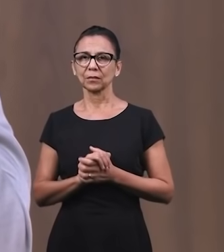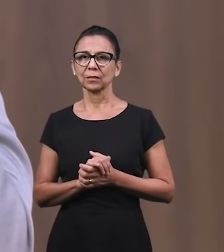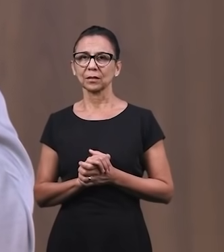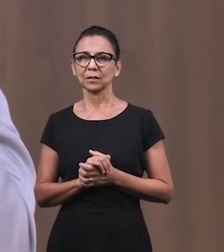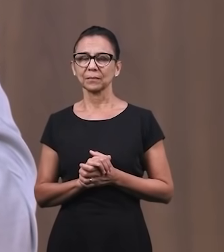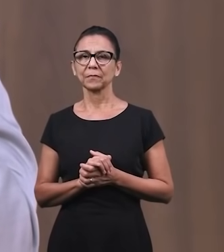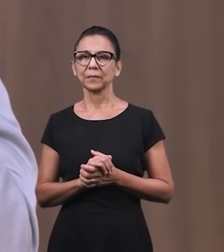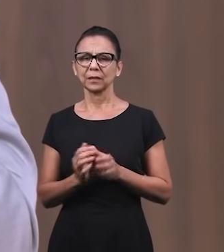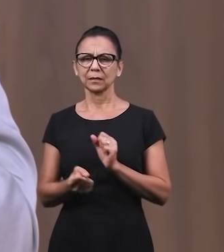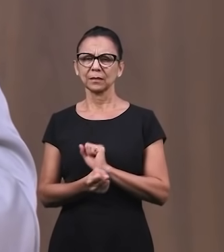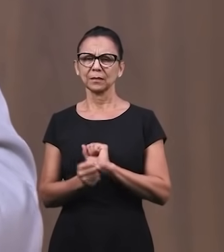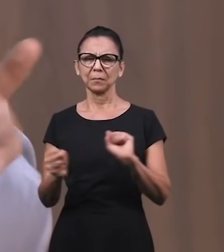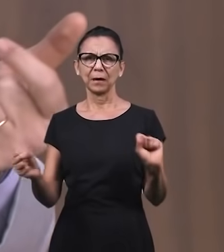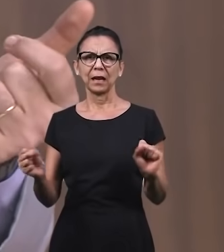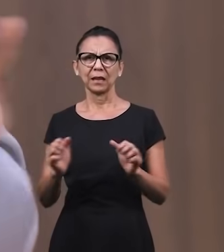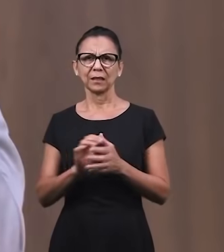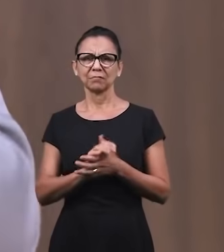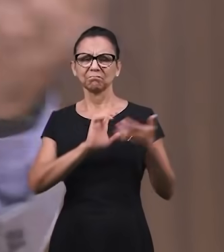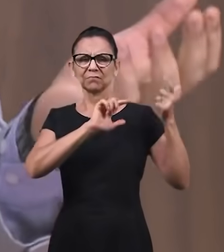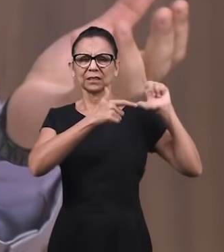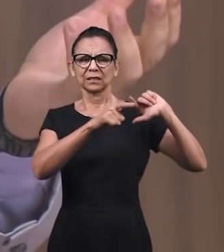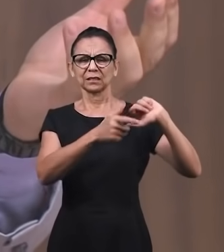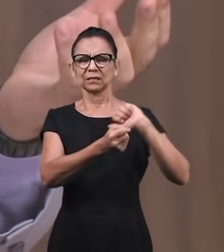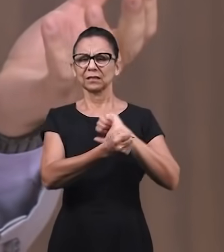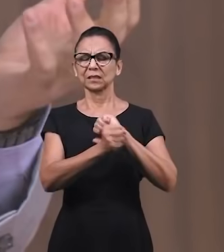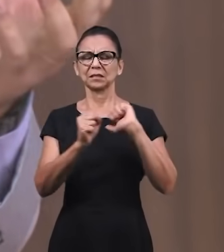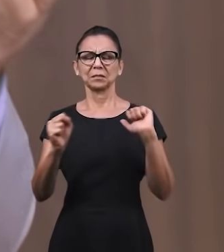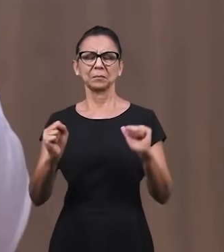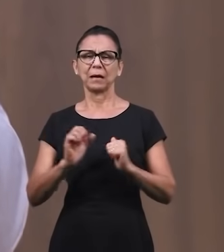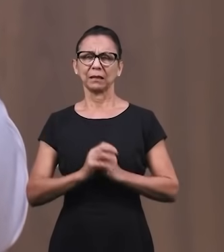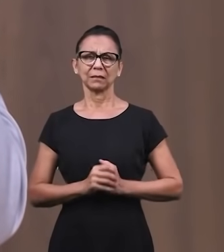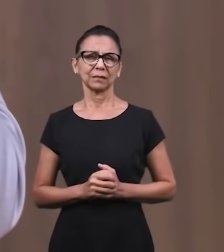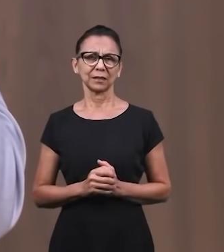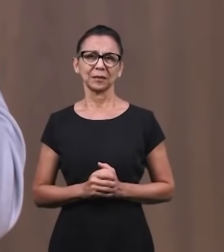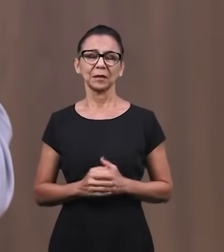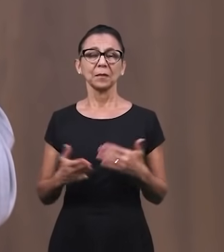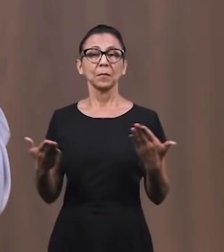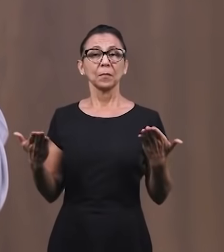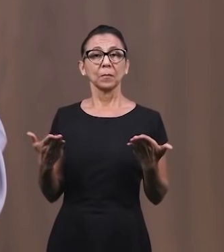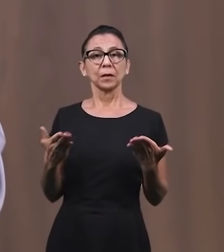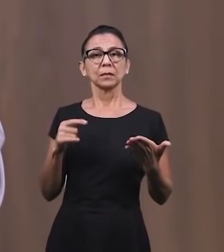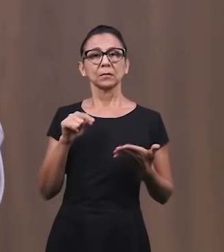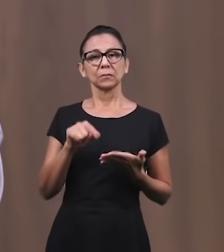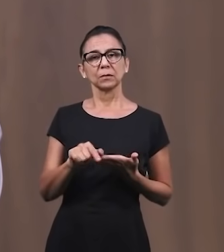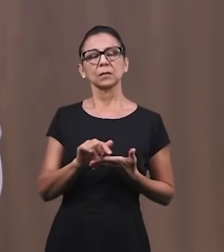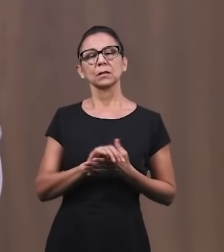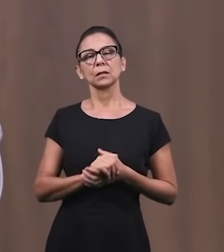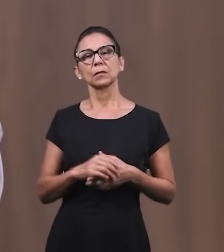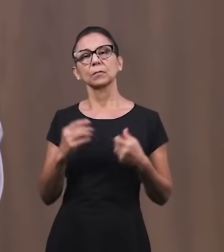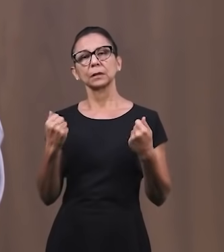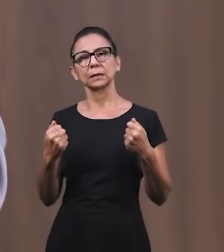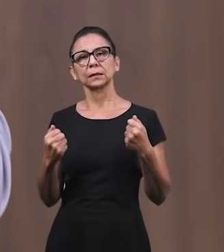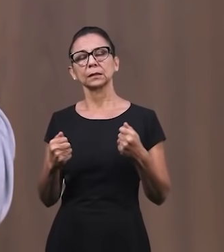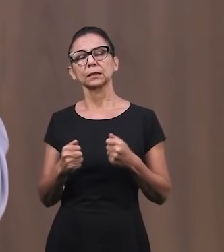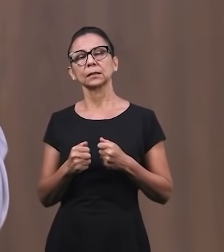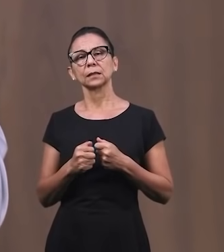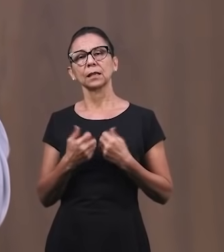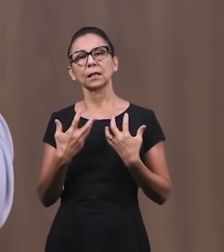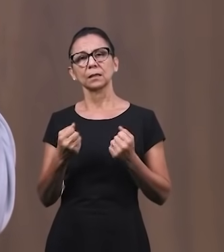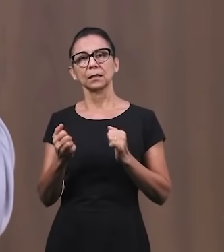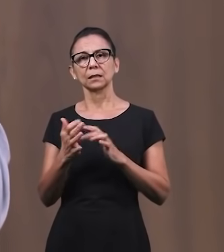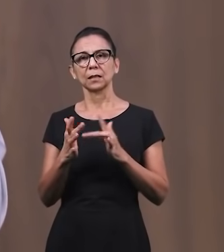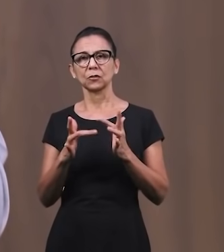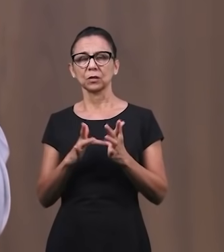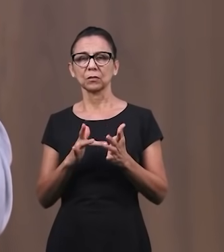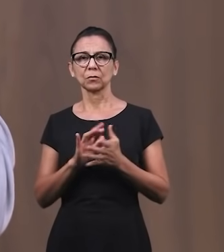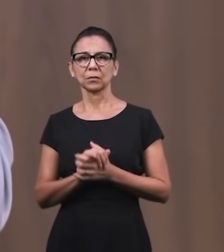do teu eu, desce da tua tradição, desce de qualquer coisa que faça com que você queira entender Jesus na sua ótica, porque Ele quer